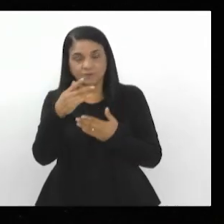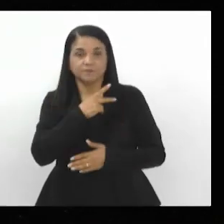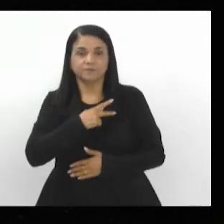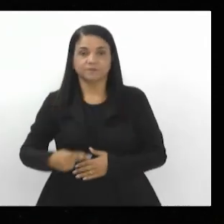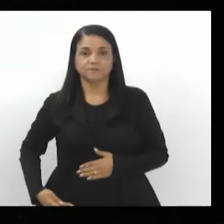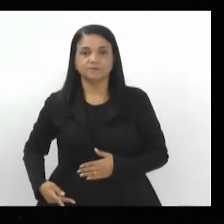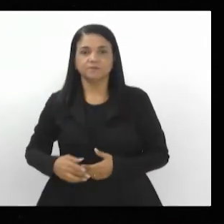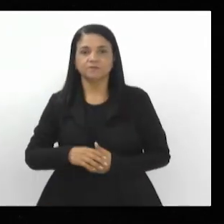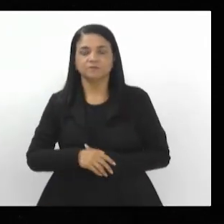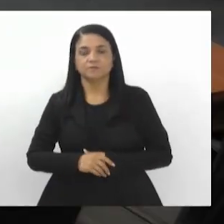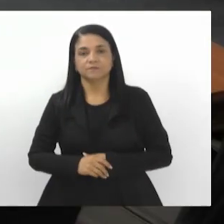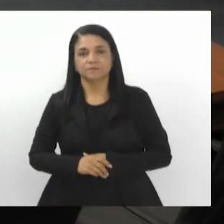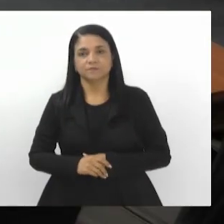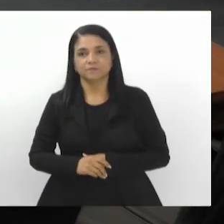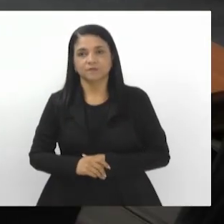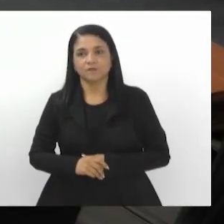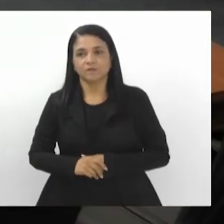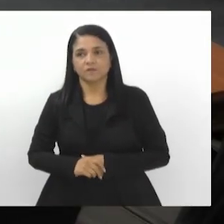presidenta.